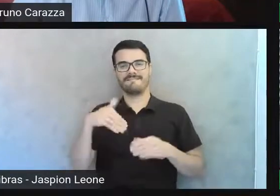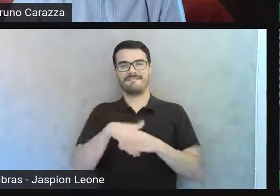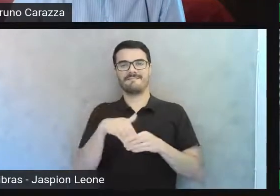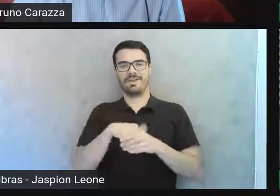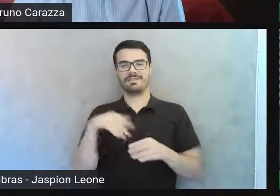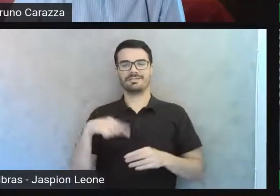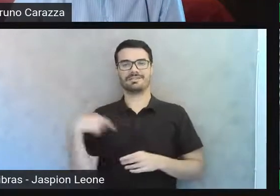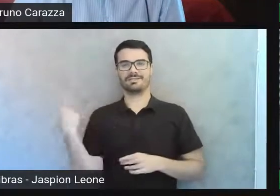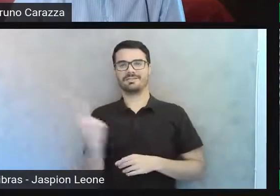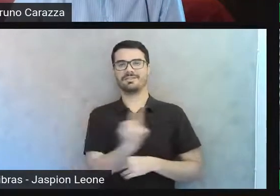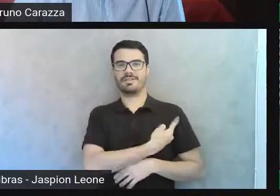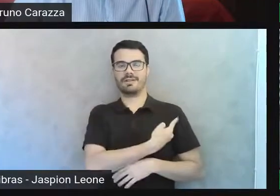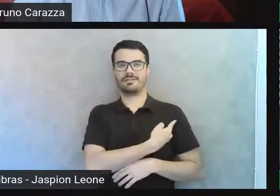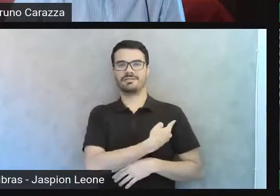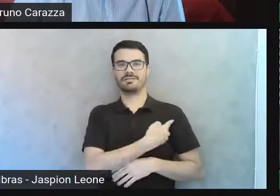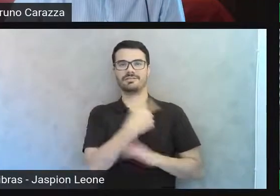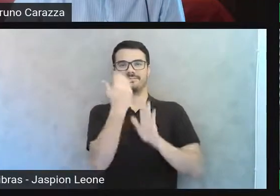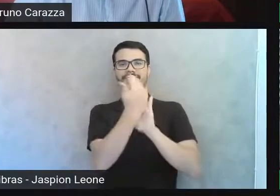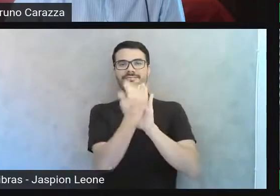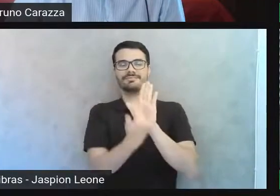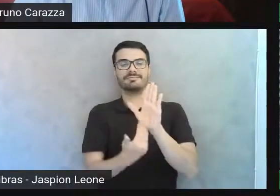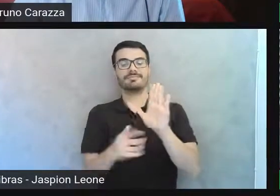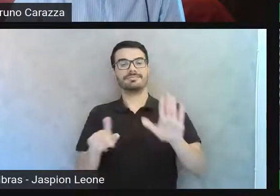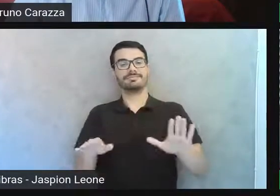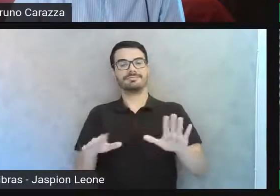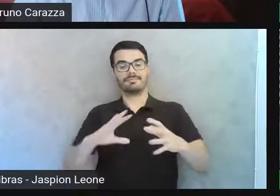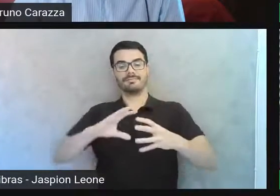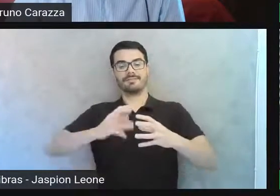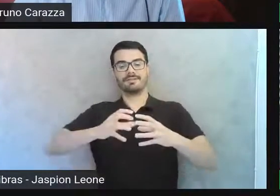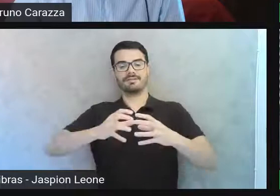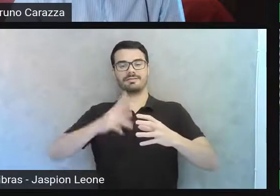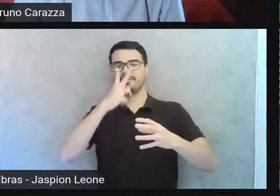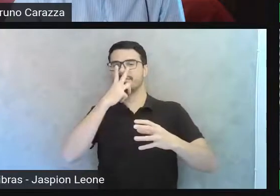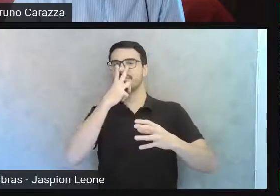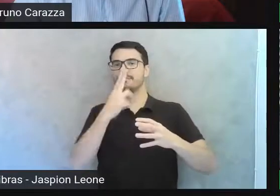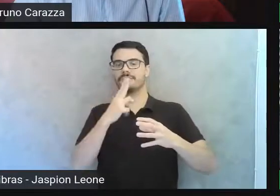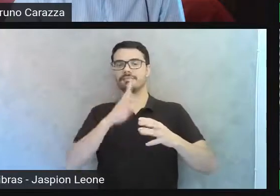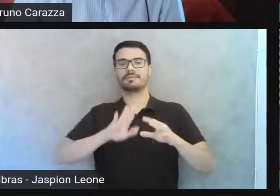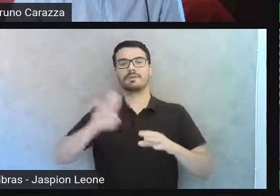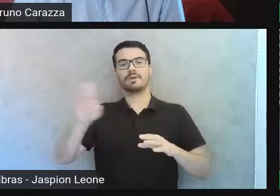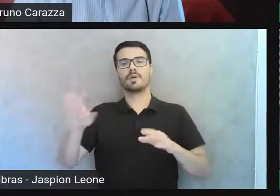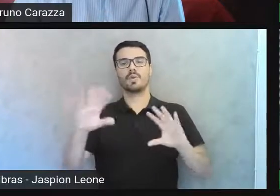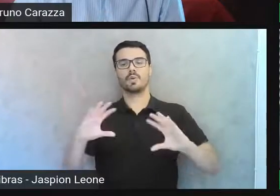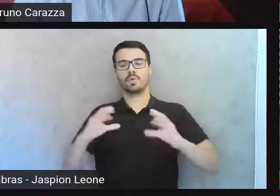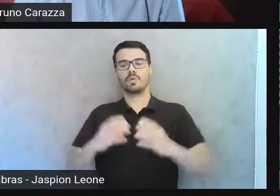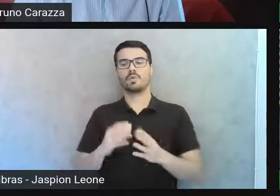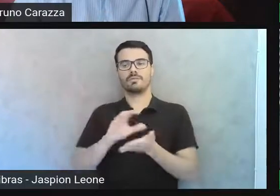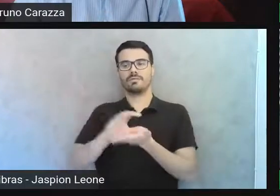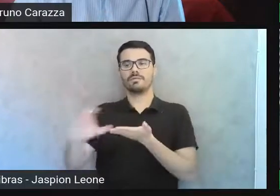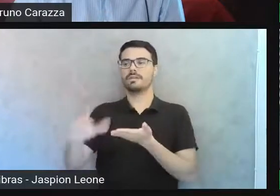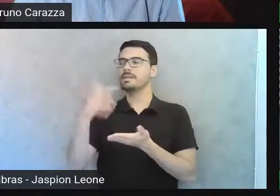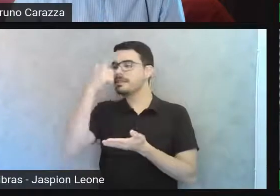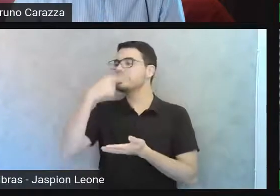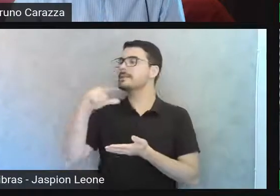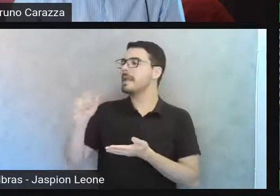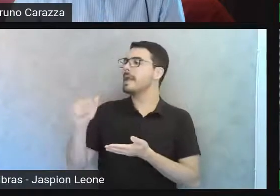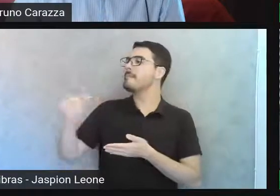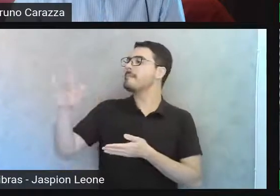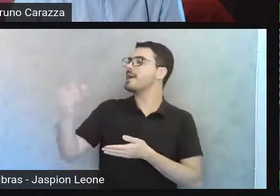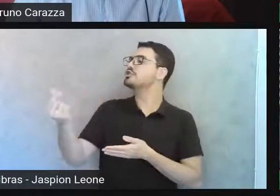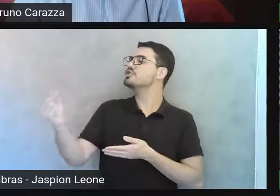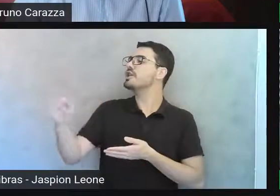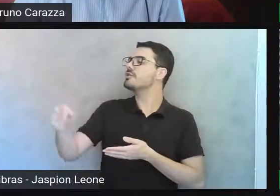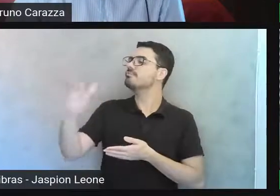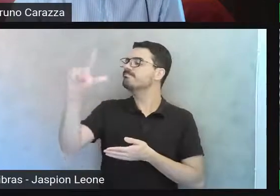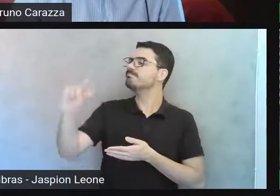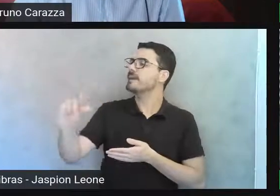campanha coletiva pela lista, o partido comparece como aquela instância no comitê financeiro que vai decidir quem vai receber mais ou menos dinheiro.